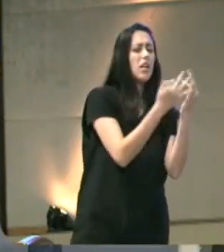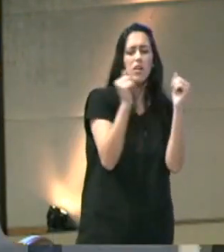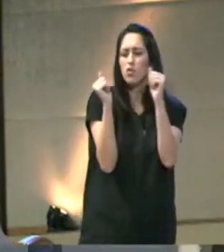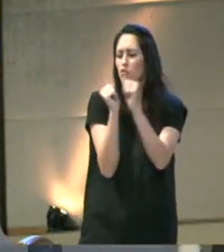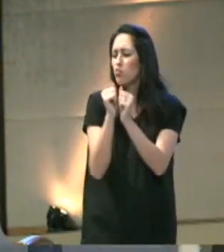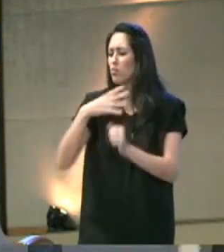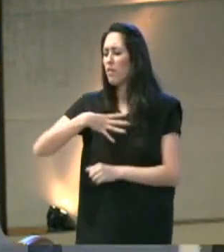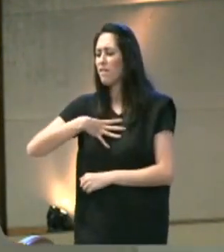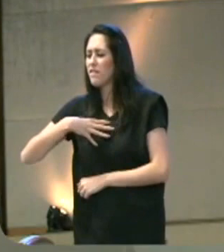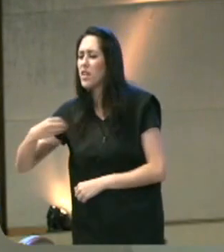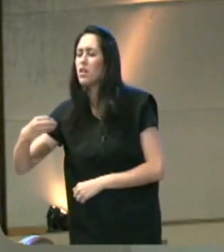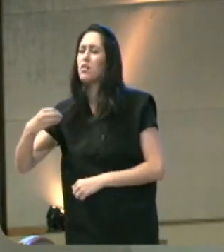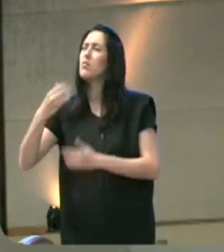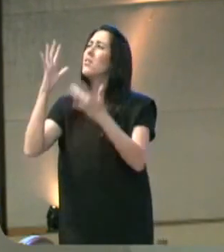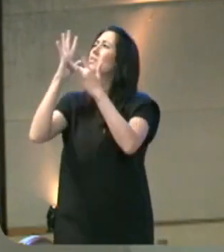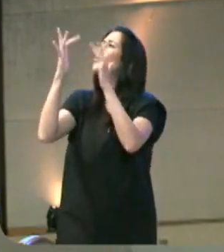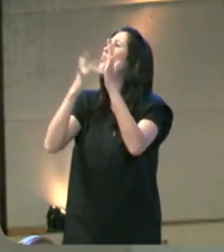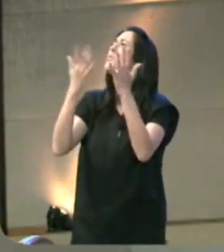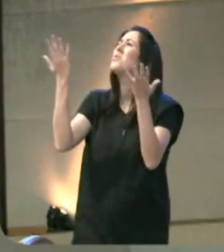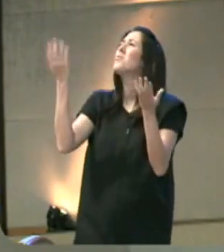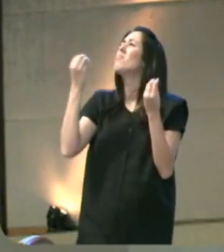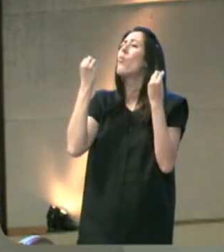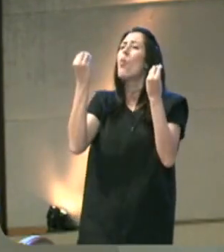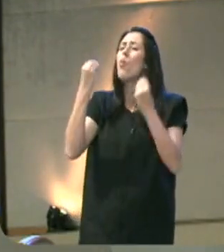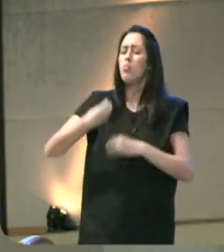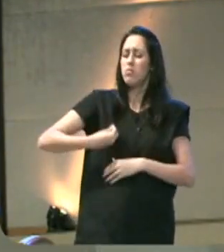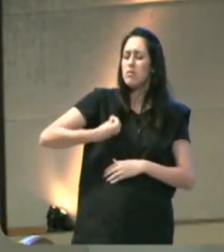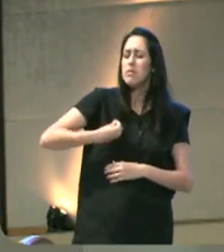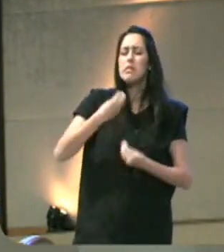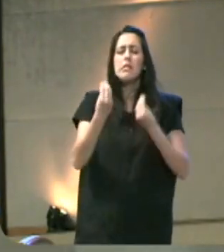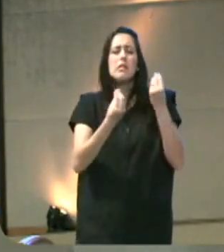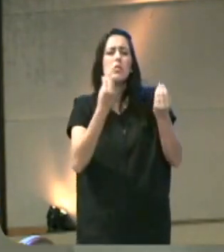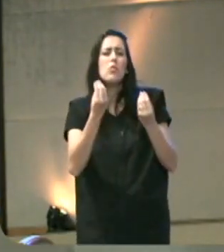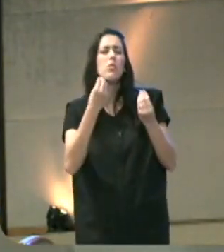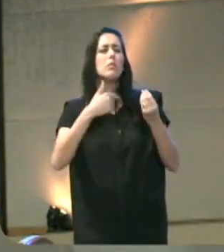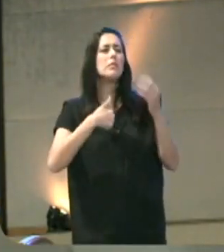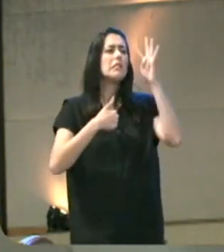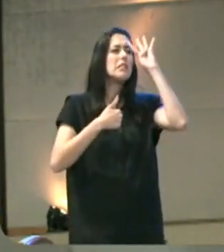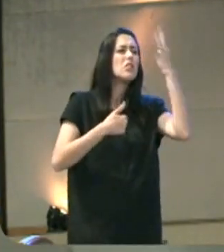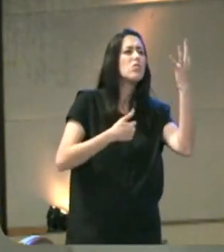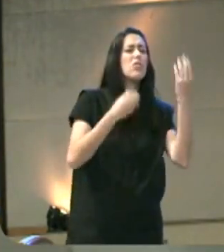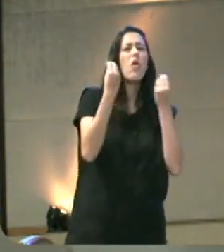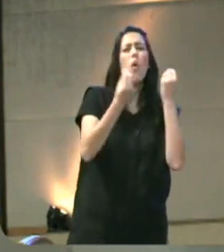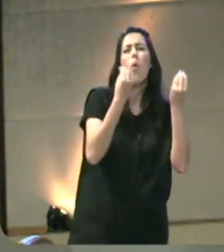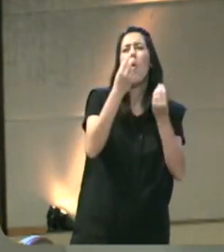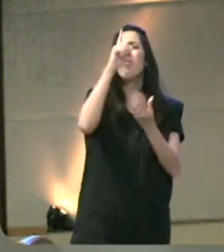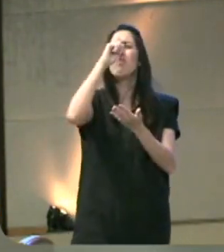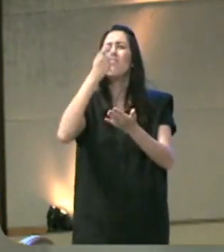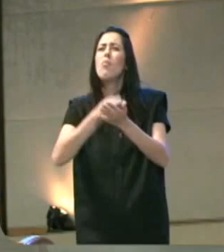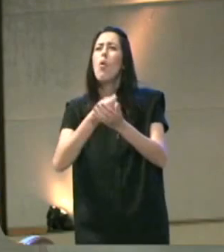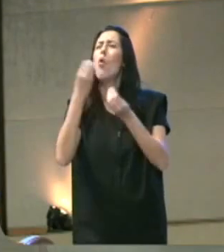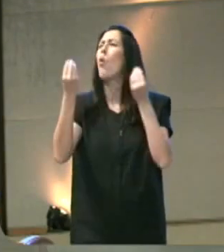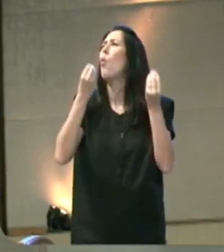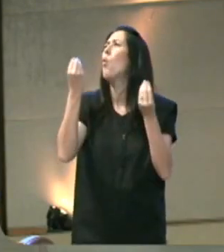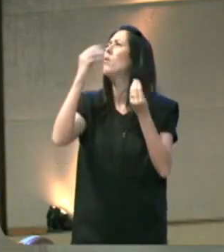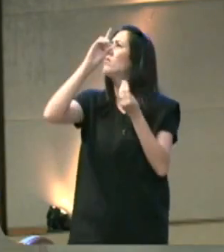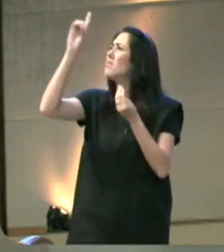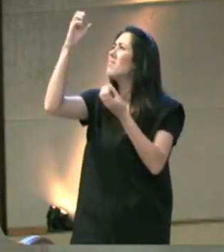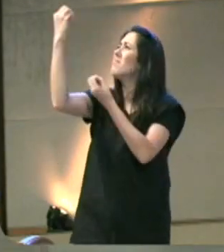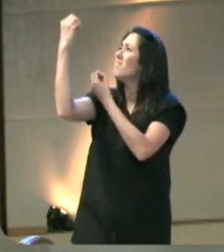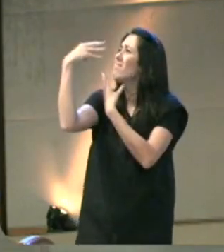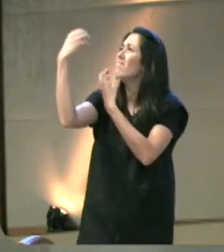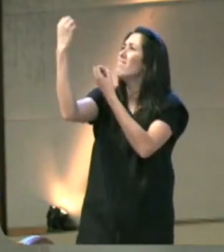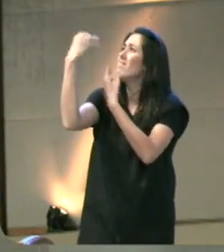E pergunta: Jesus, o que é que o Senhor quer que eu viva aqui? Como é que eu tenho que tomar decisões? E sabe, é tremendo isso,